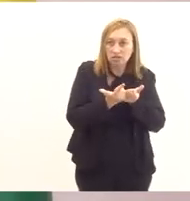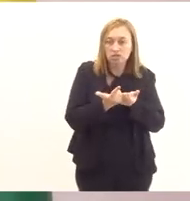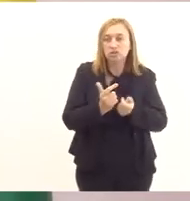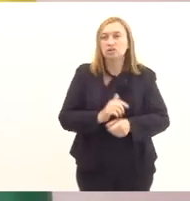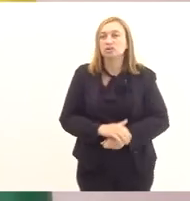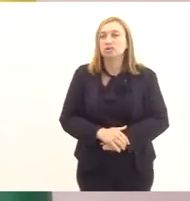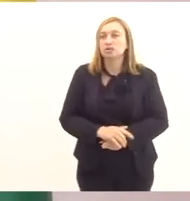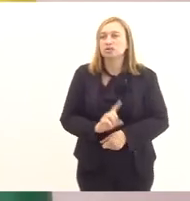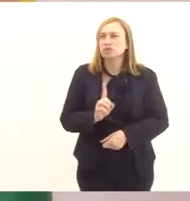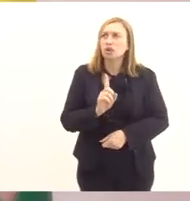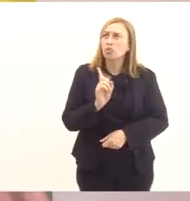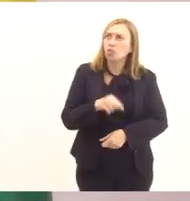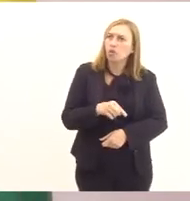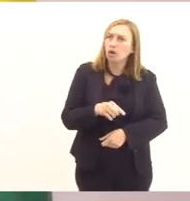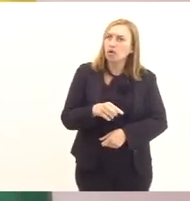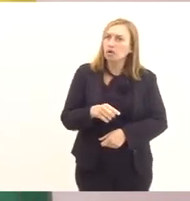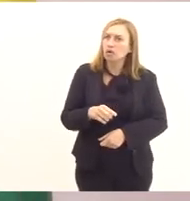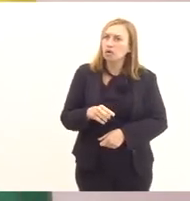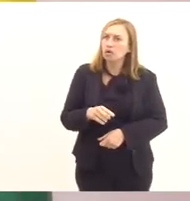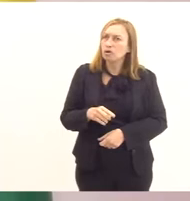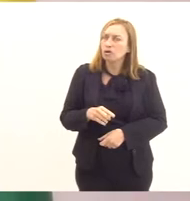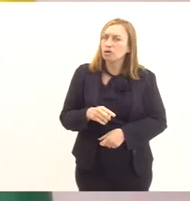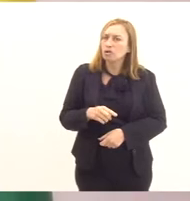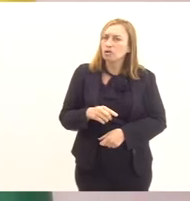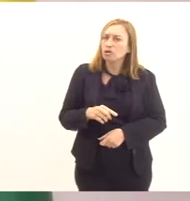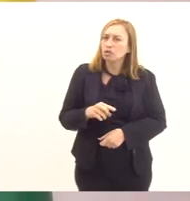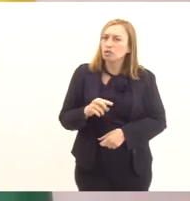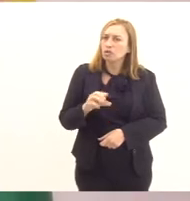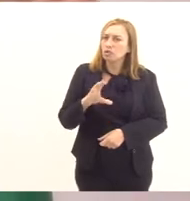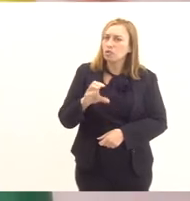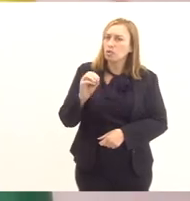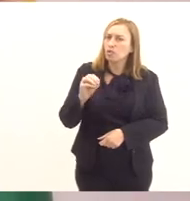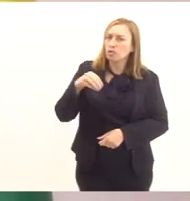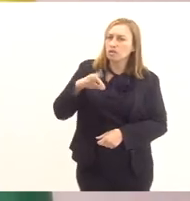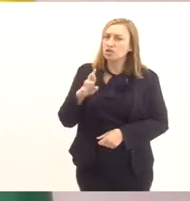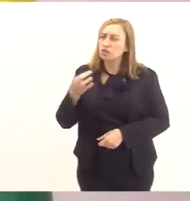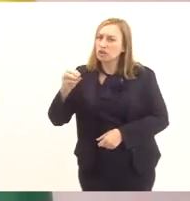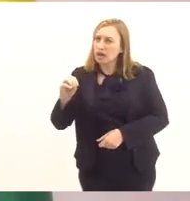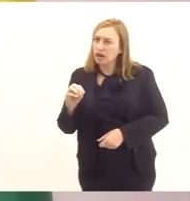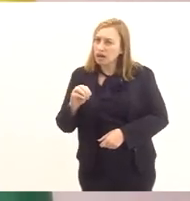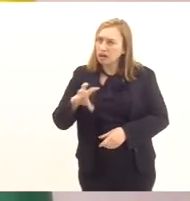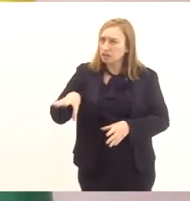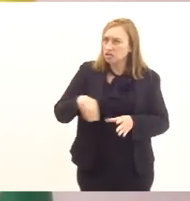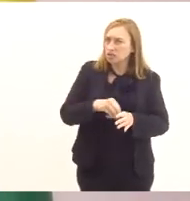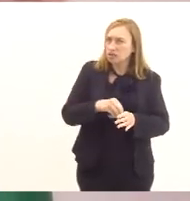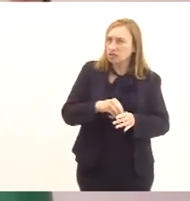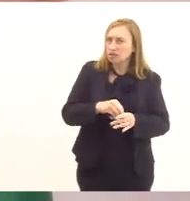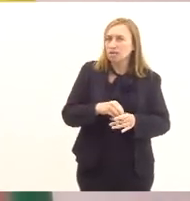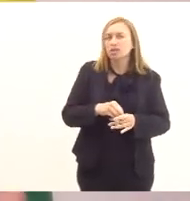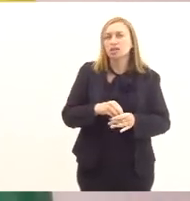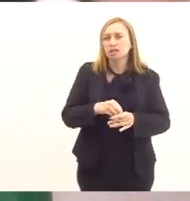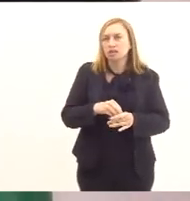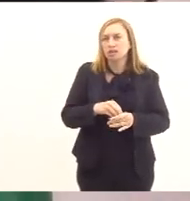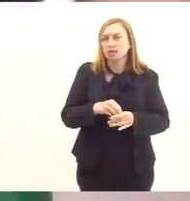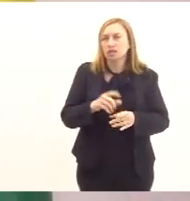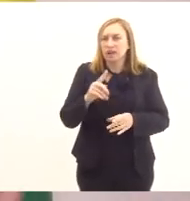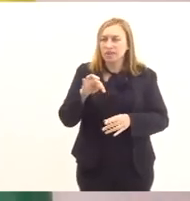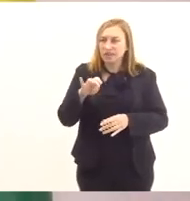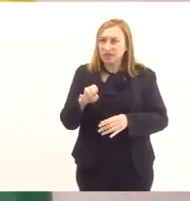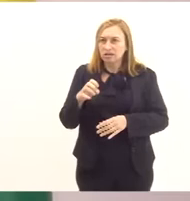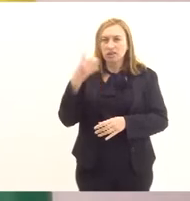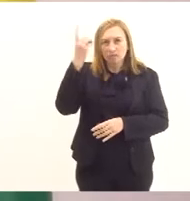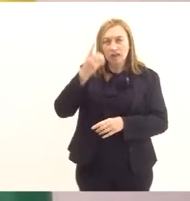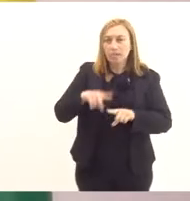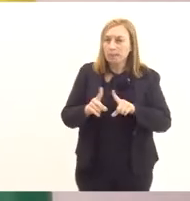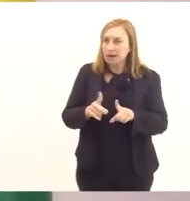não é um servidor comissionado não integra qualquer dos gabinetes dos deputados mais um servidor de carreira que nos